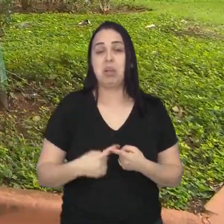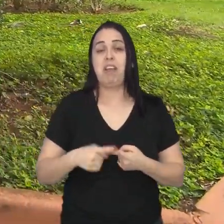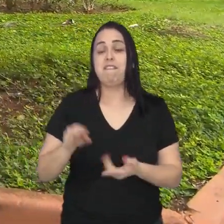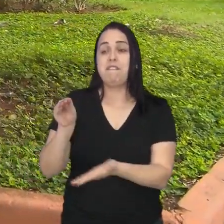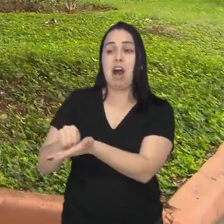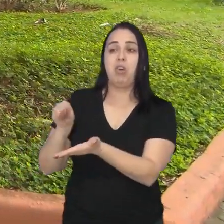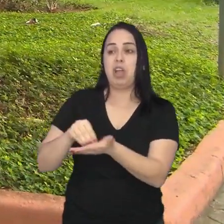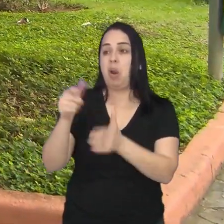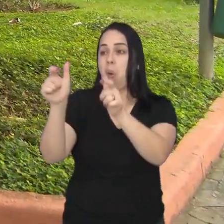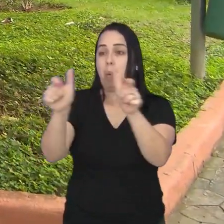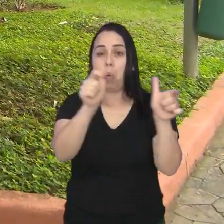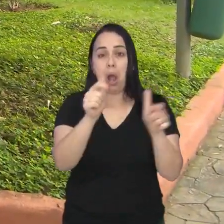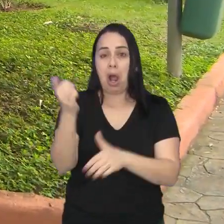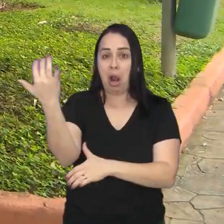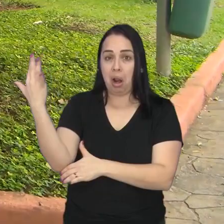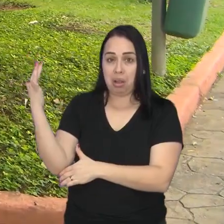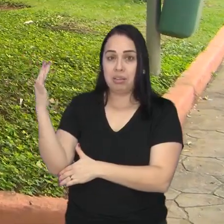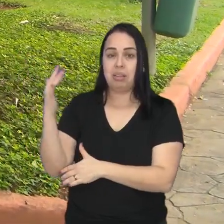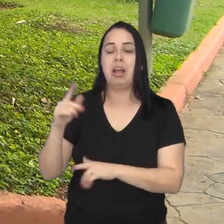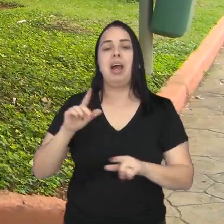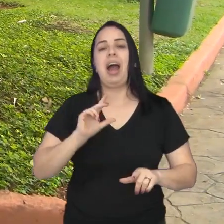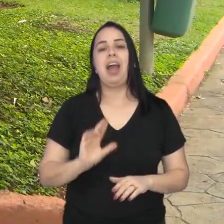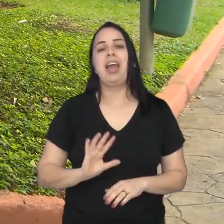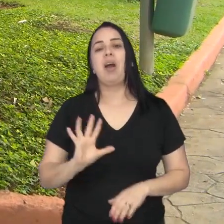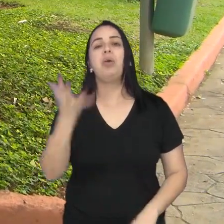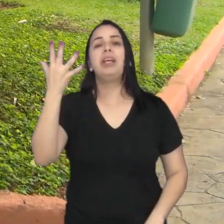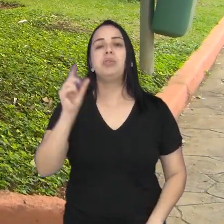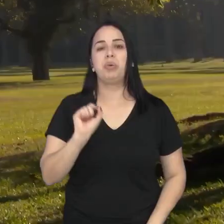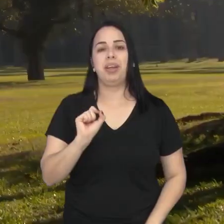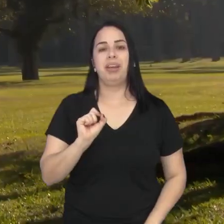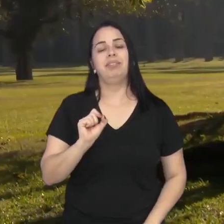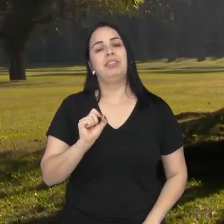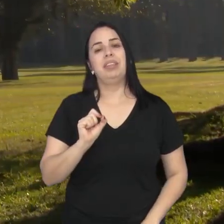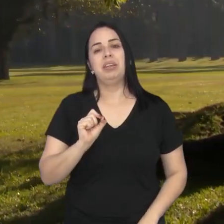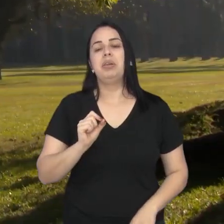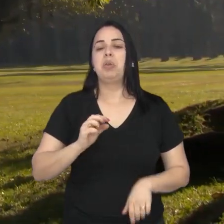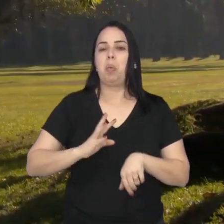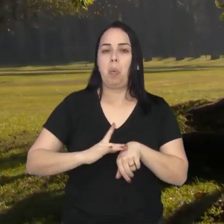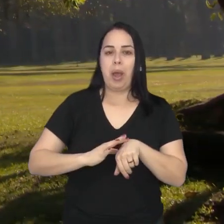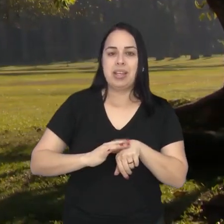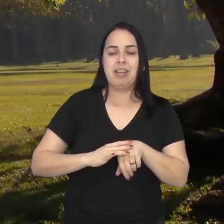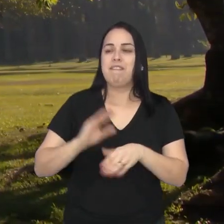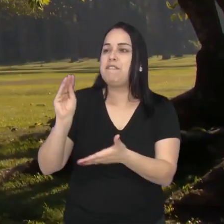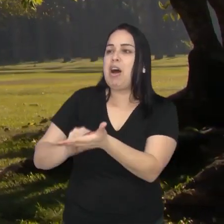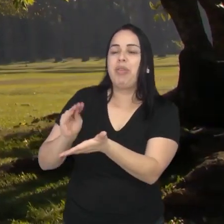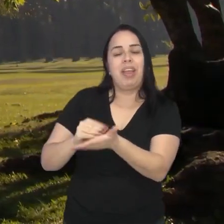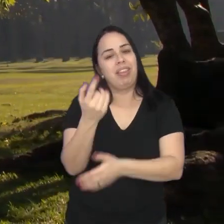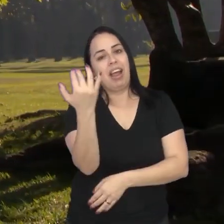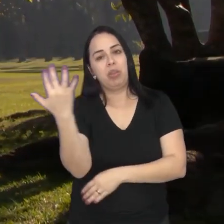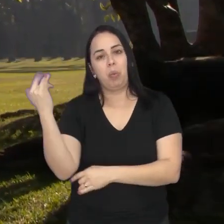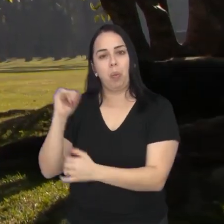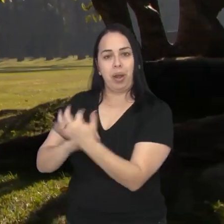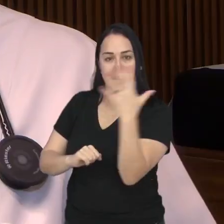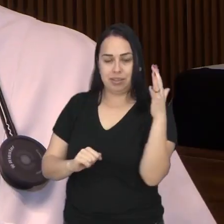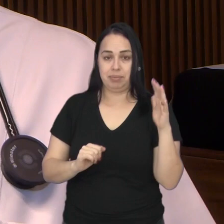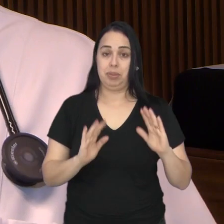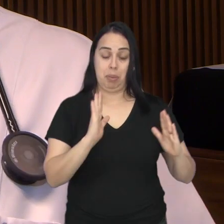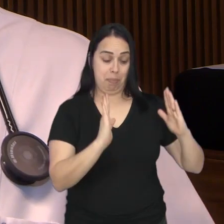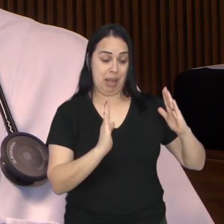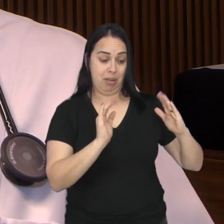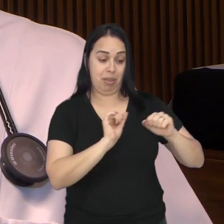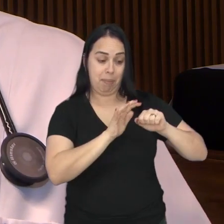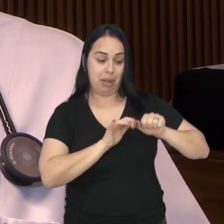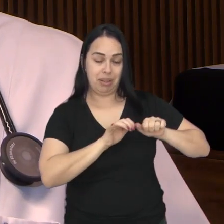falta de locais arborizados viraram até mesmo uma síndrome, a síndrome do déficit de natureza. A questão